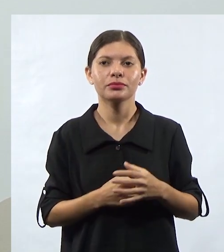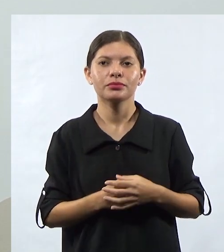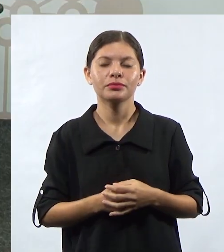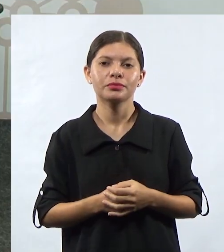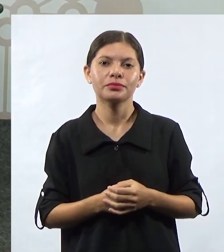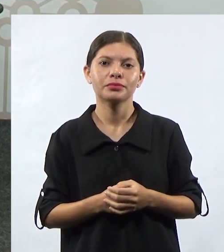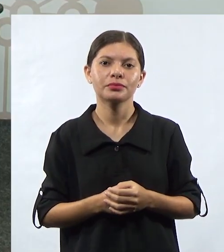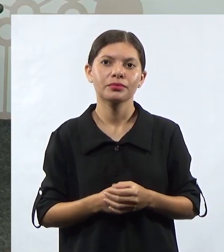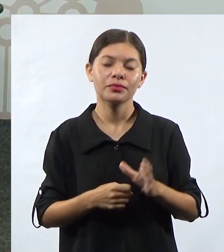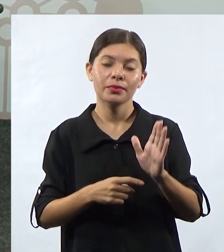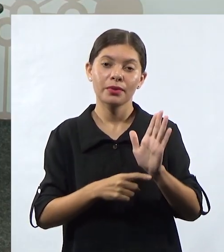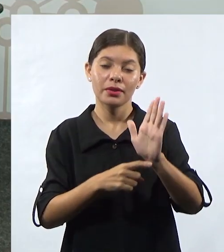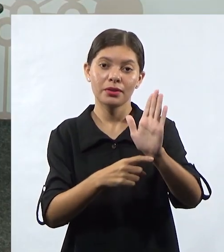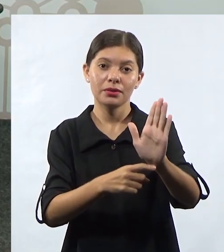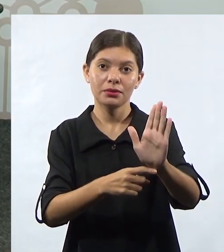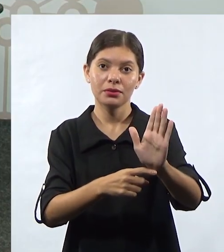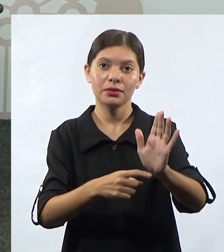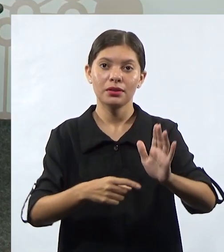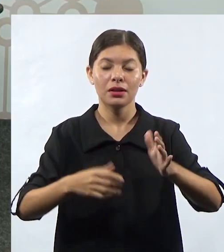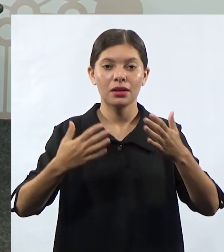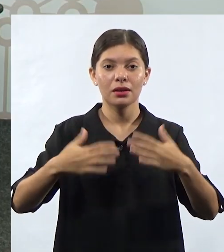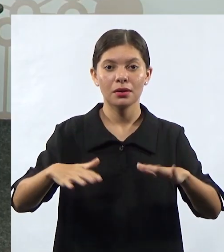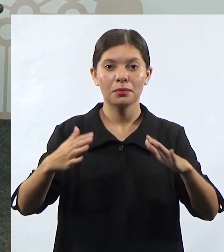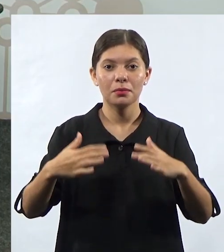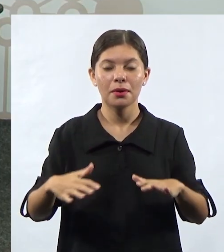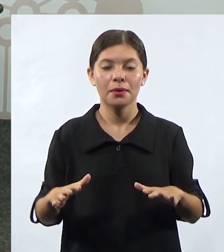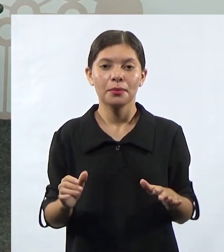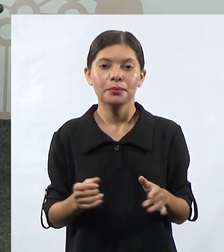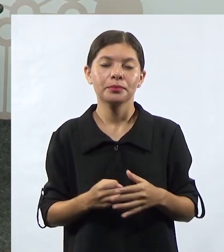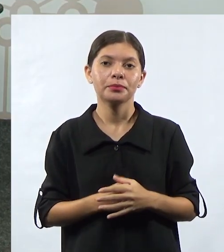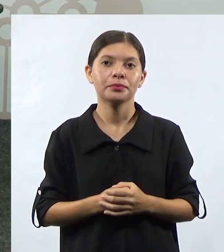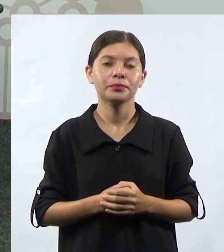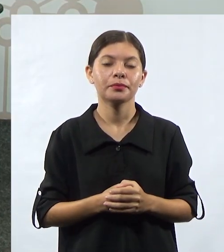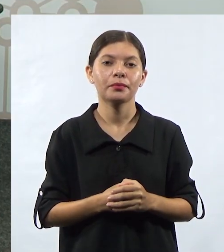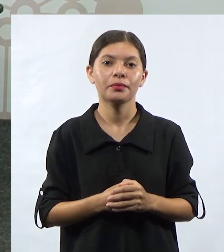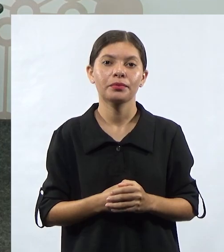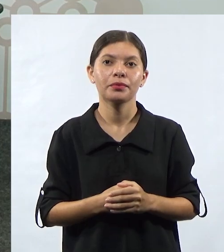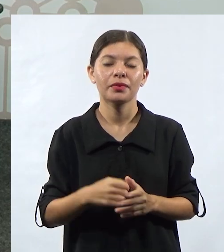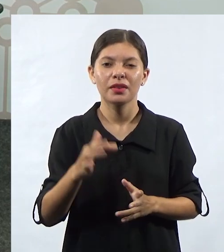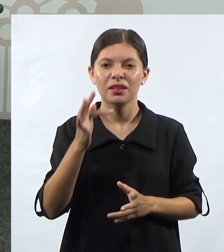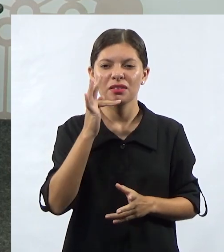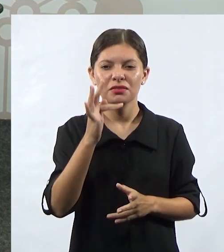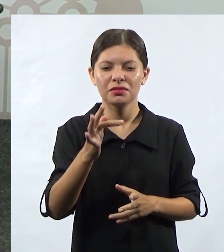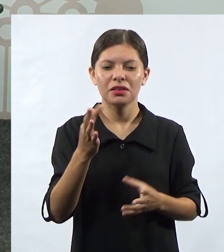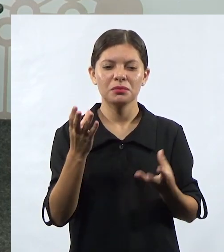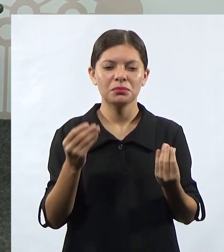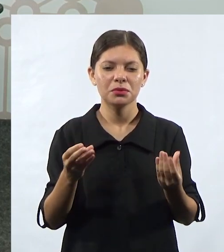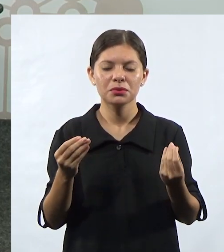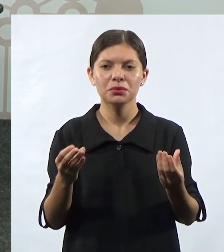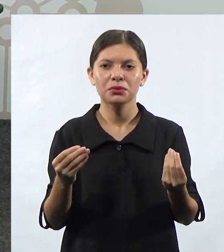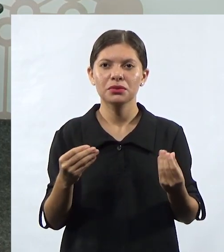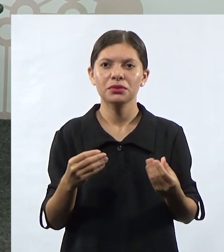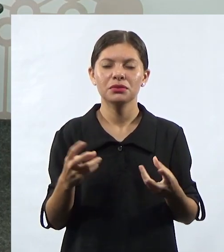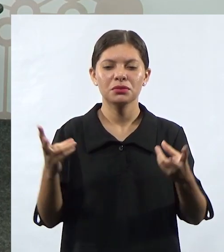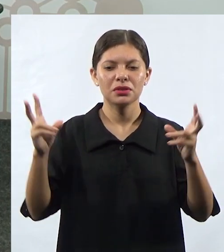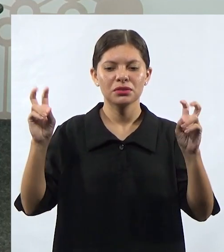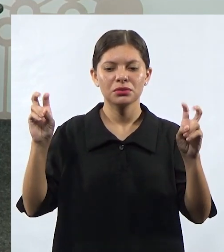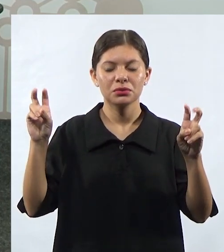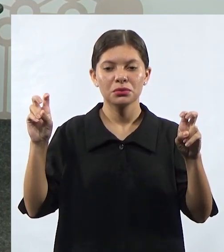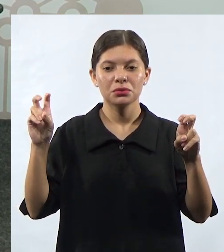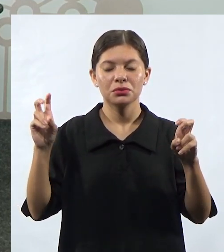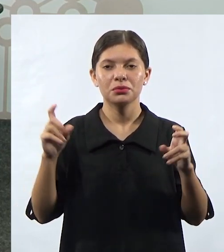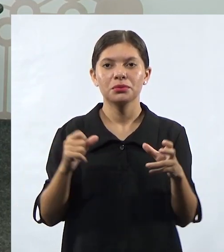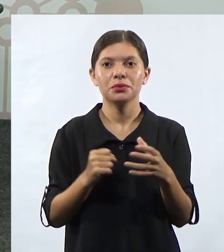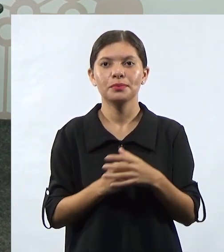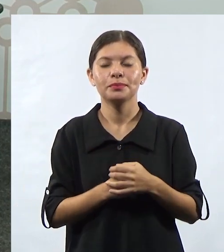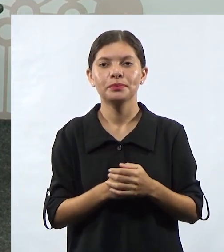Essas situações, né, tanto daquele que fala muito e às vezes acaba fugindo do assunto, então você tem que trazer ele ali para o seu objetivo,